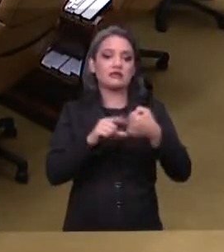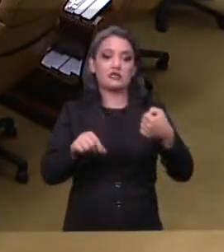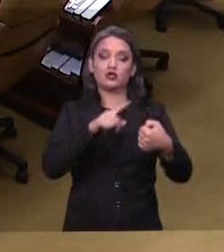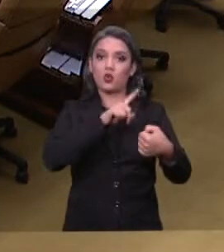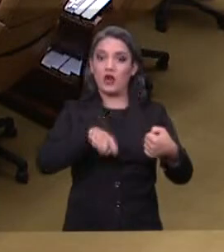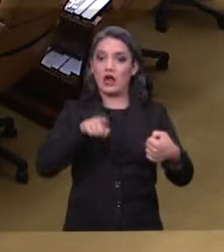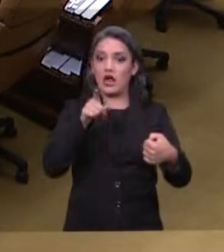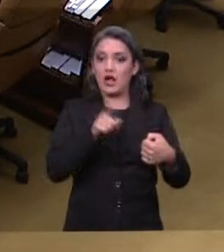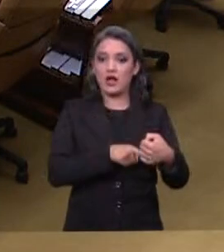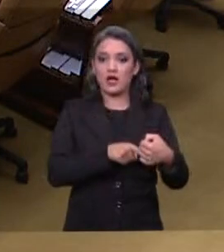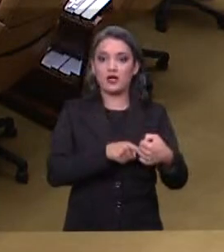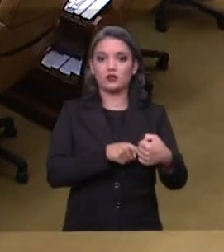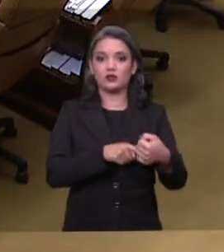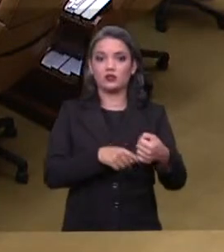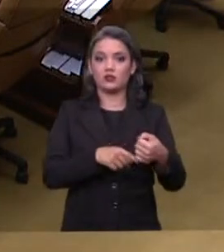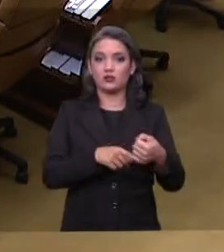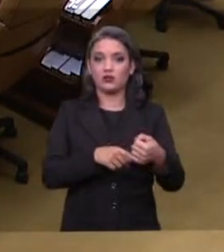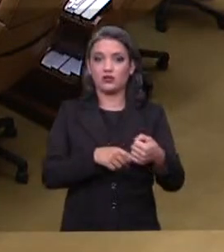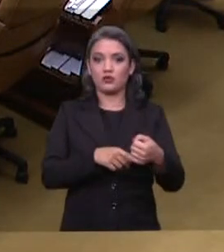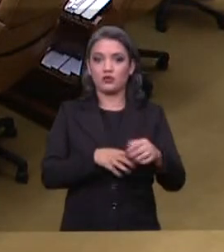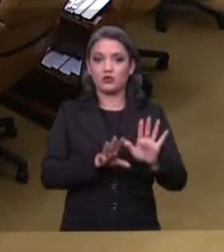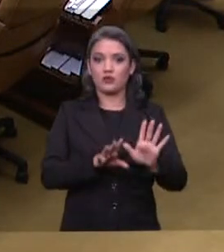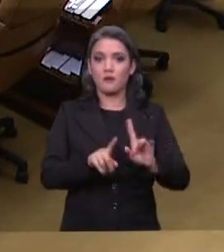com a interpretação...